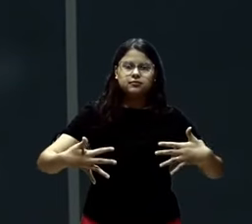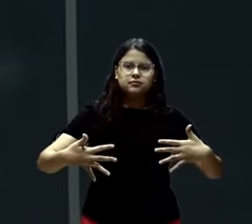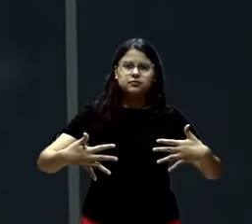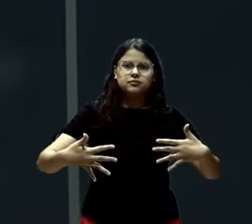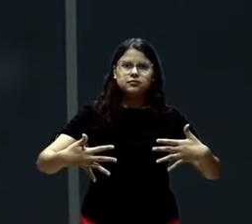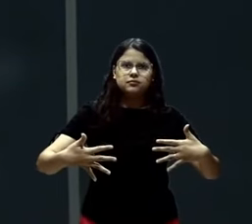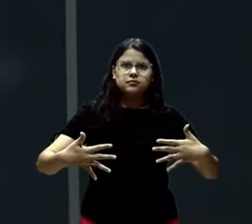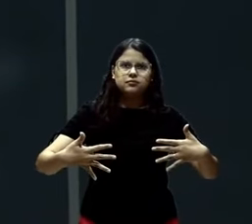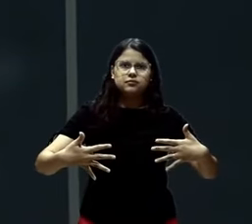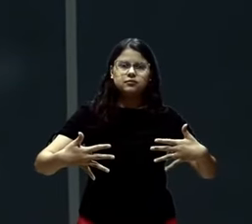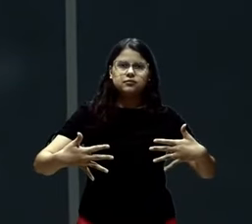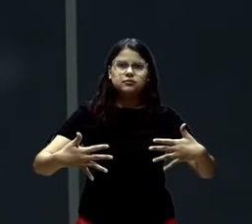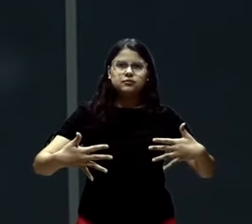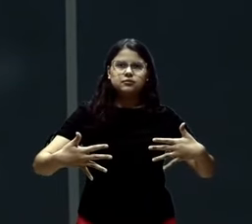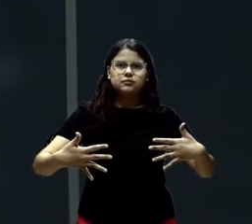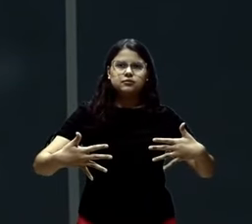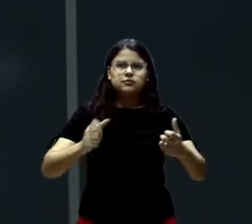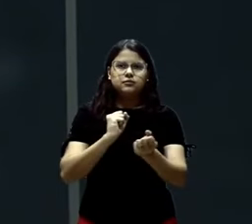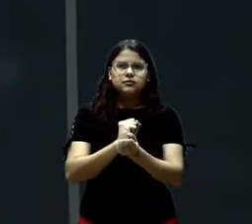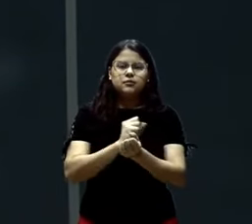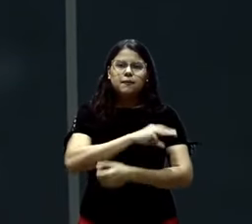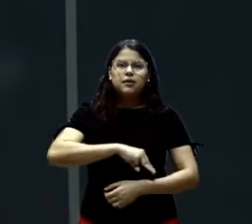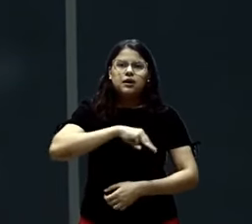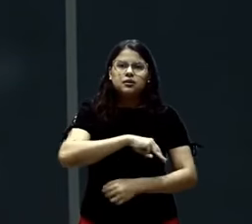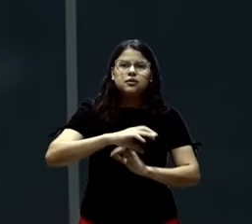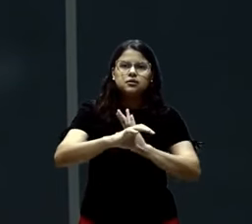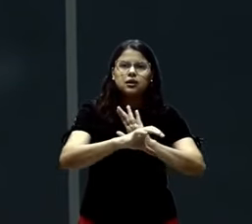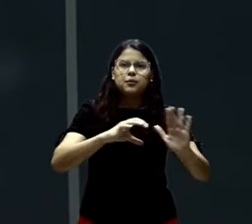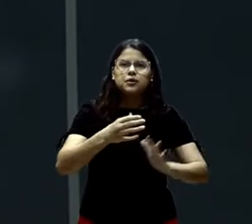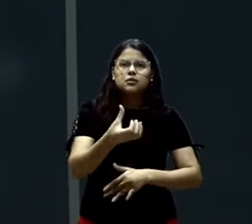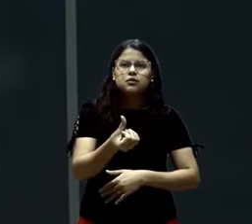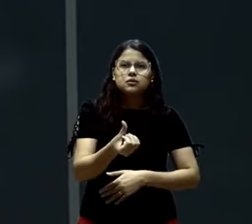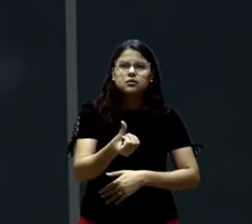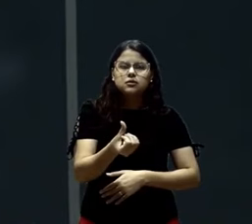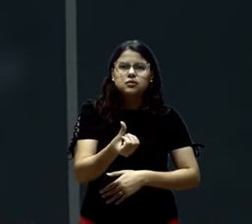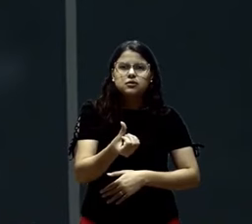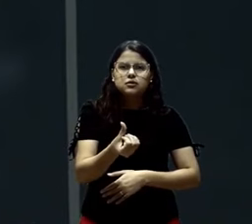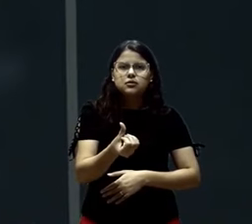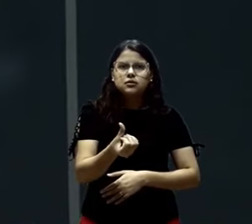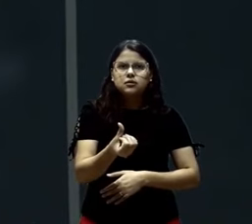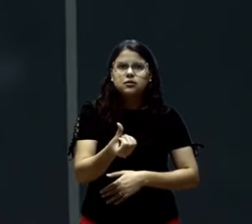E vai dizer a palavra do Senhor assim. Mateus capítulo 6.